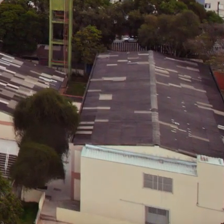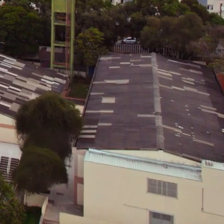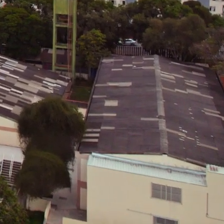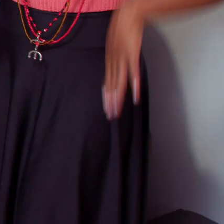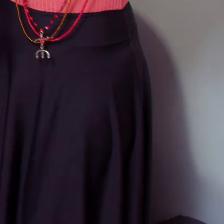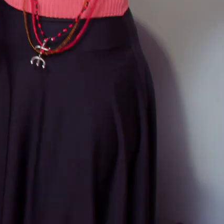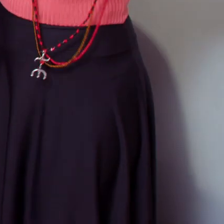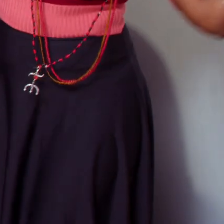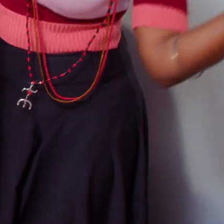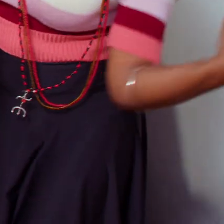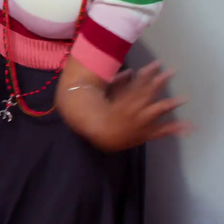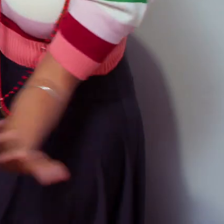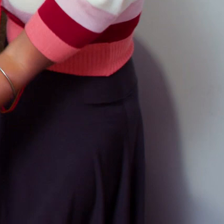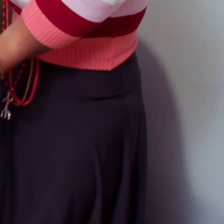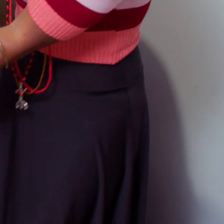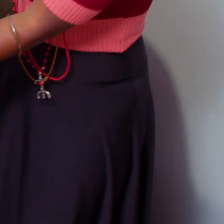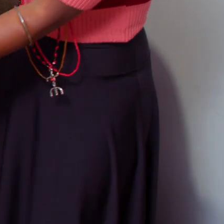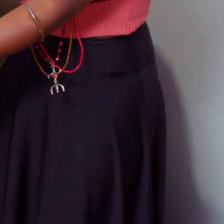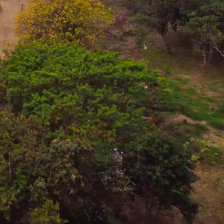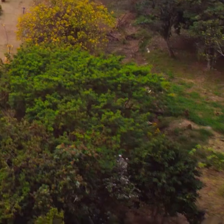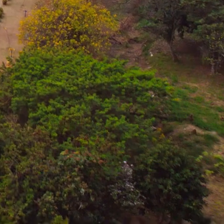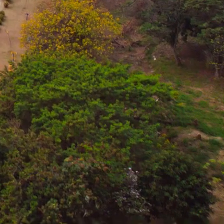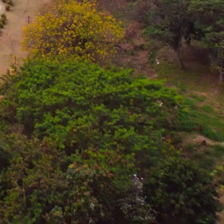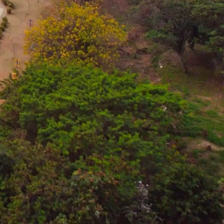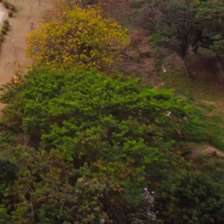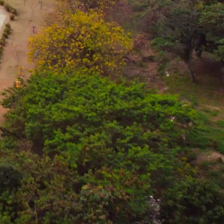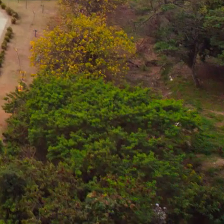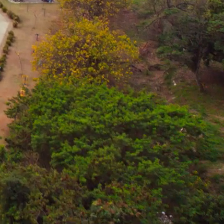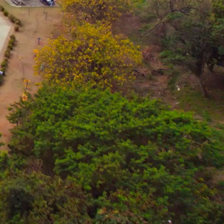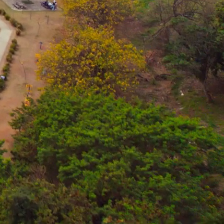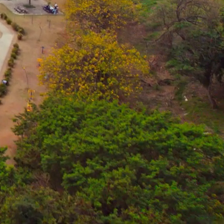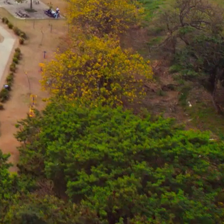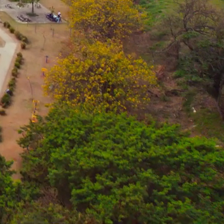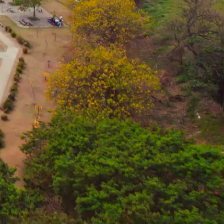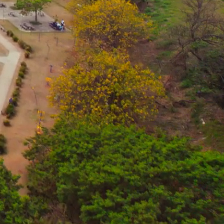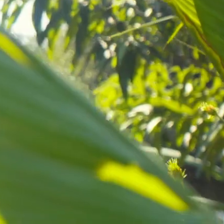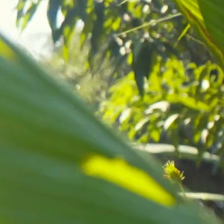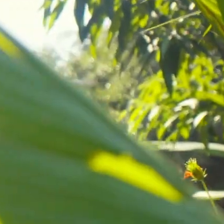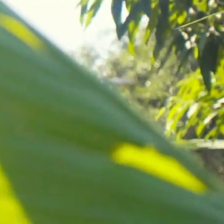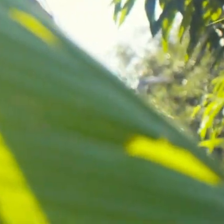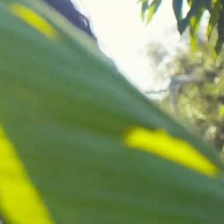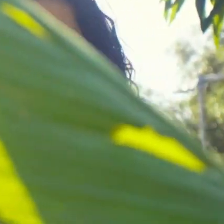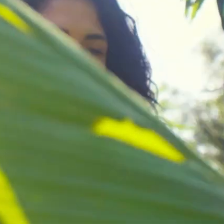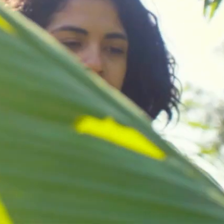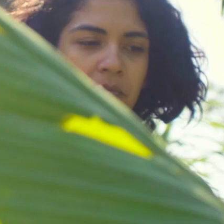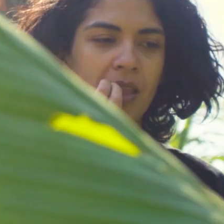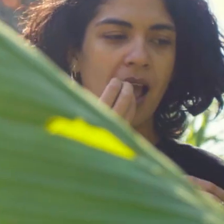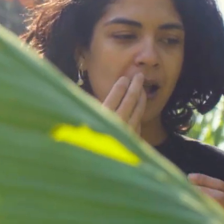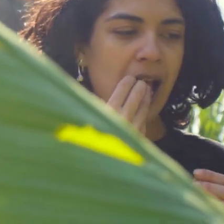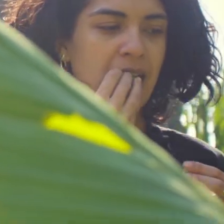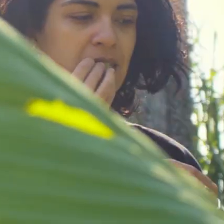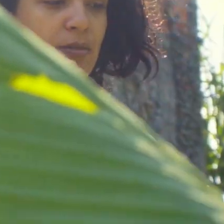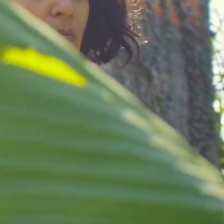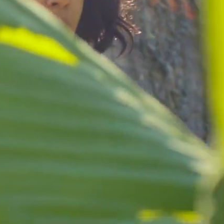O Bloco Filhas da Mãe África recebeu convite para abrir eventos com as pastoras do Rosário em unidades do Sesc SP. 4